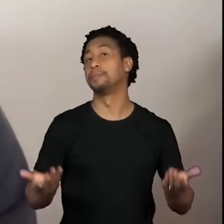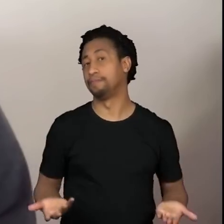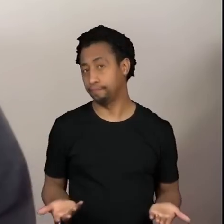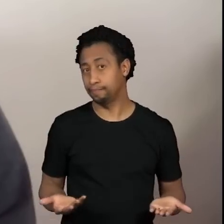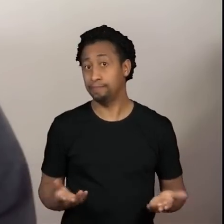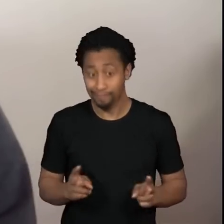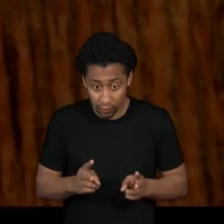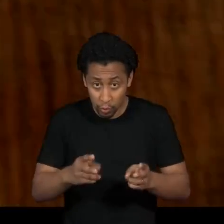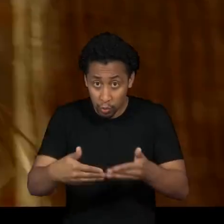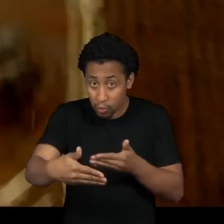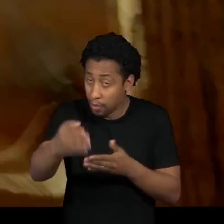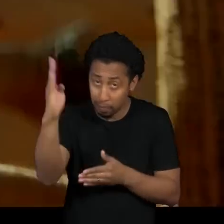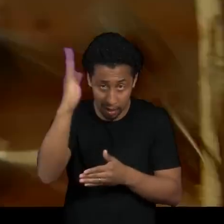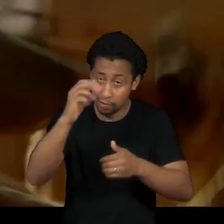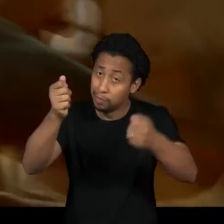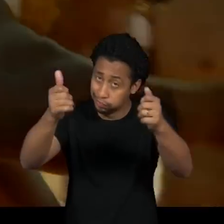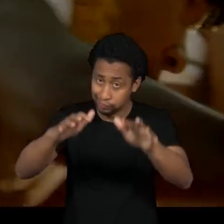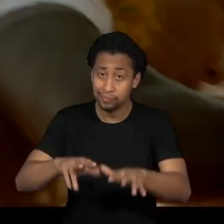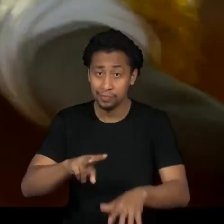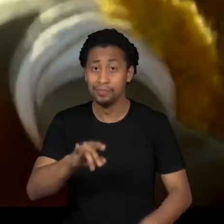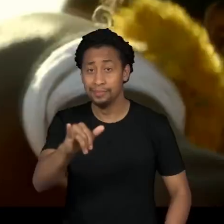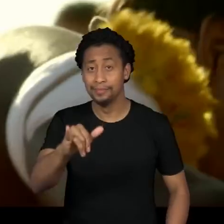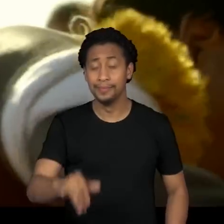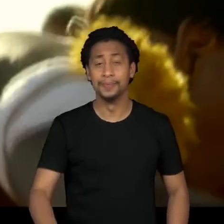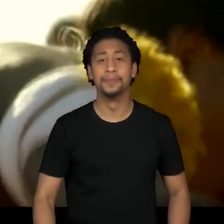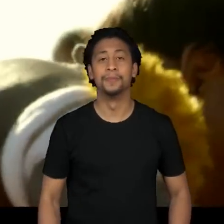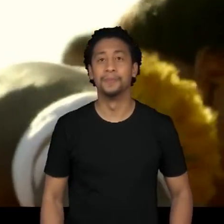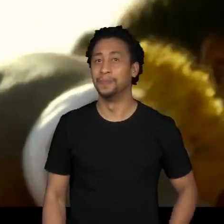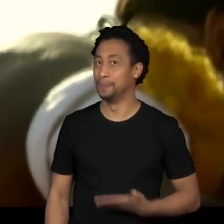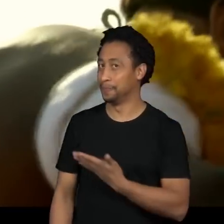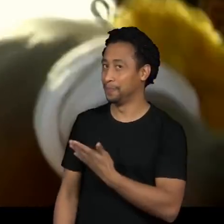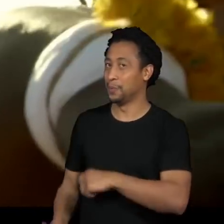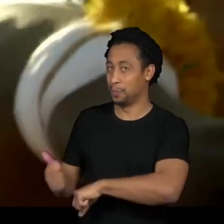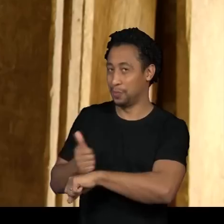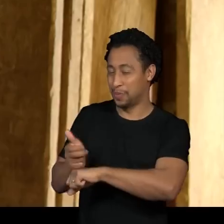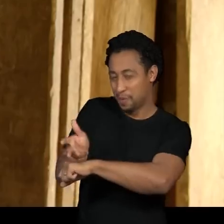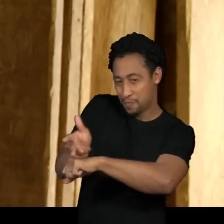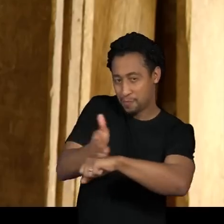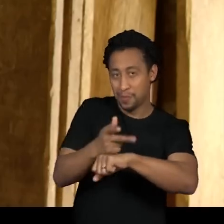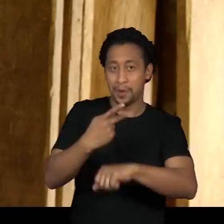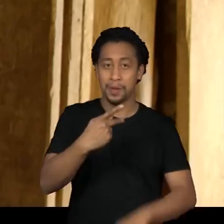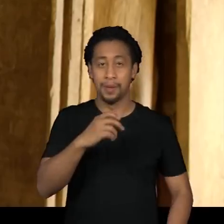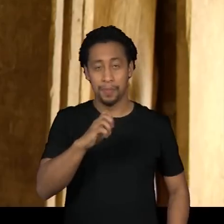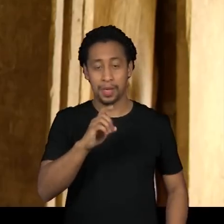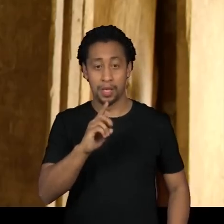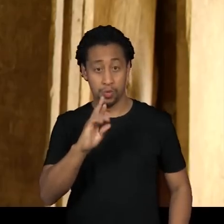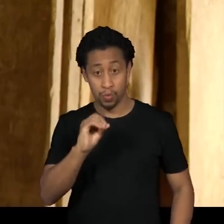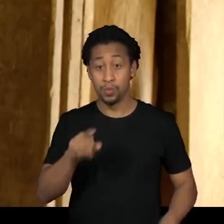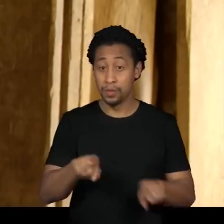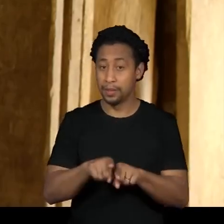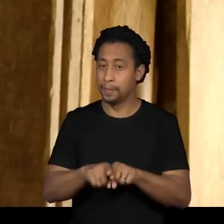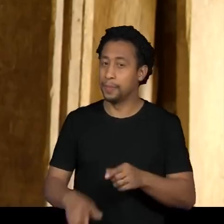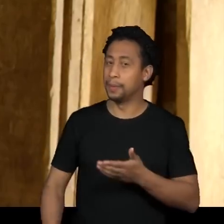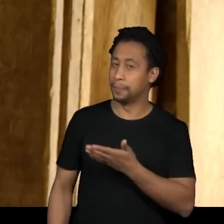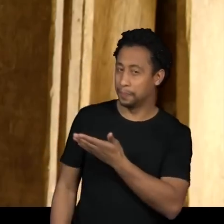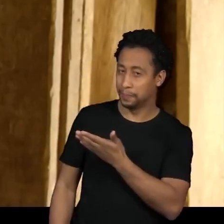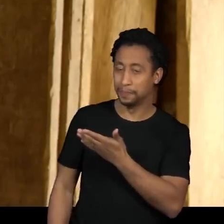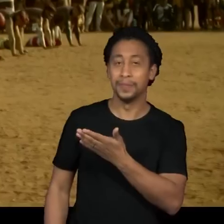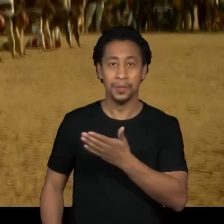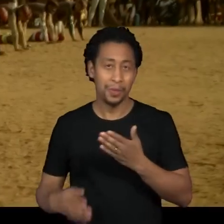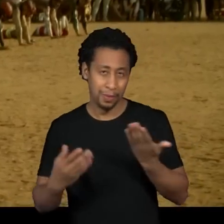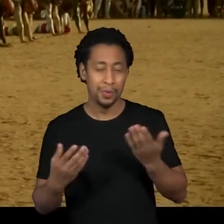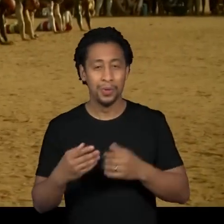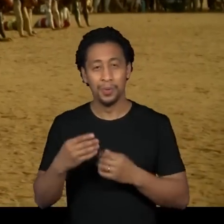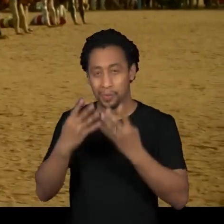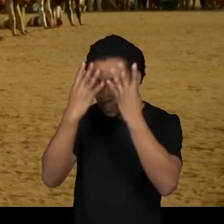nesse caminho, seja o Brasil. Os documentaristas Pedro Novaes e Maricá Cuicuro preparam mais uma homenagem